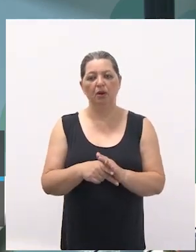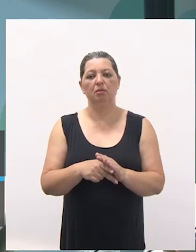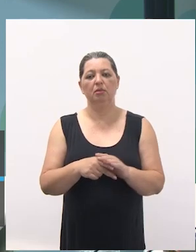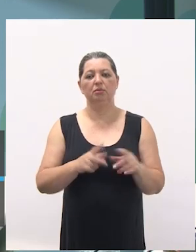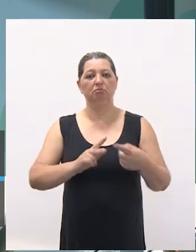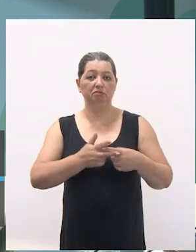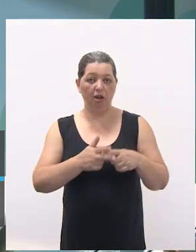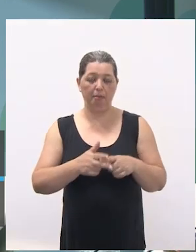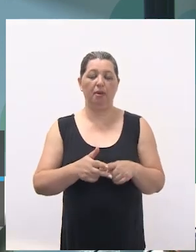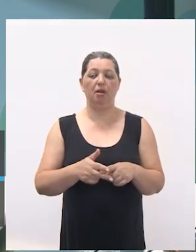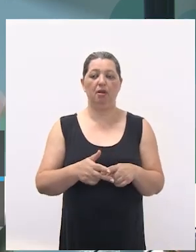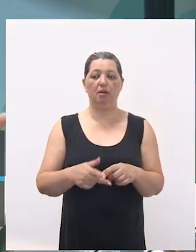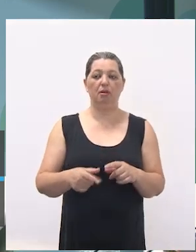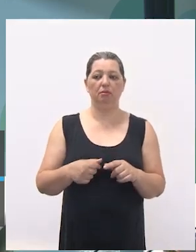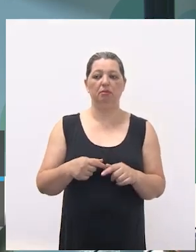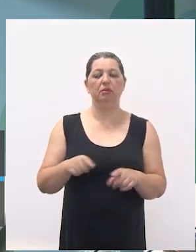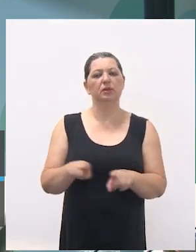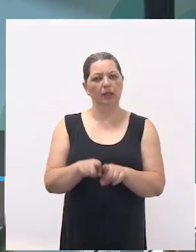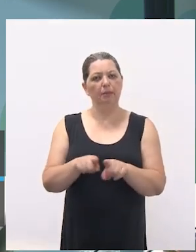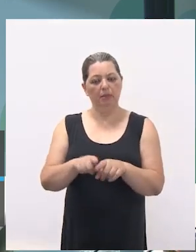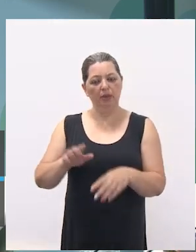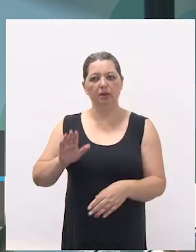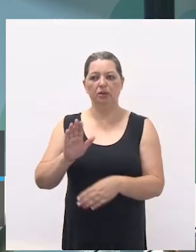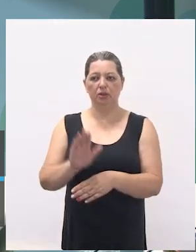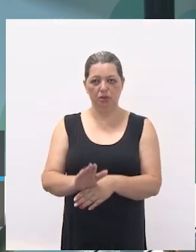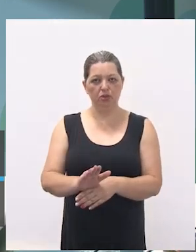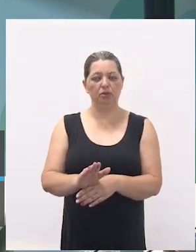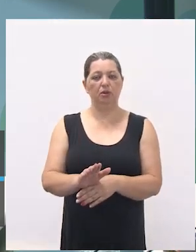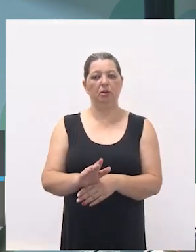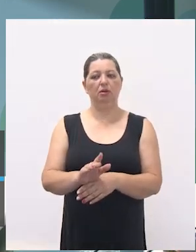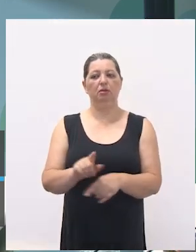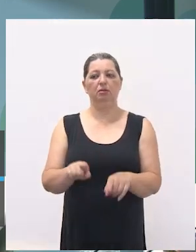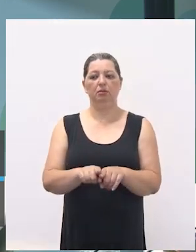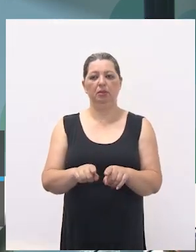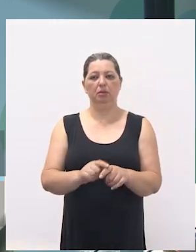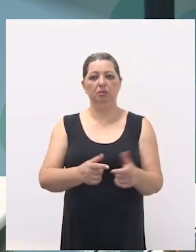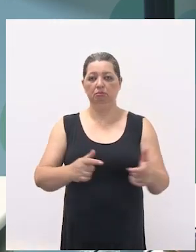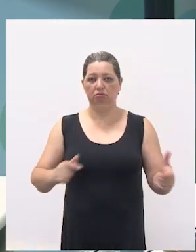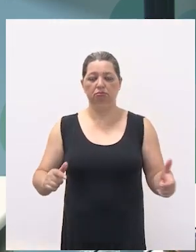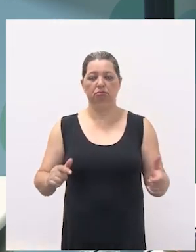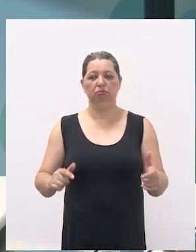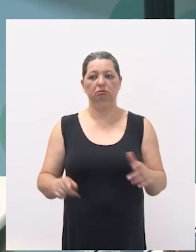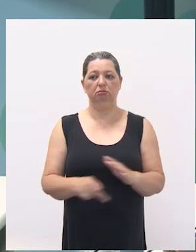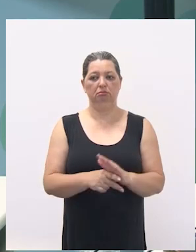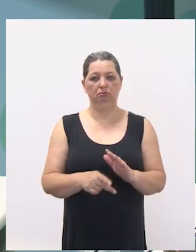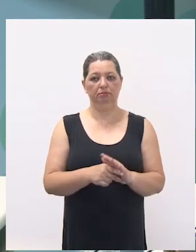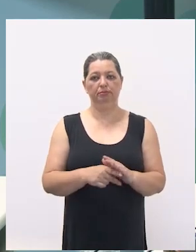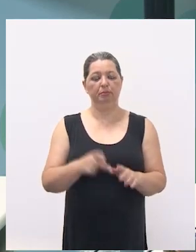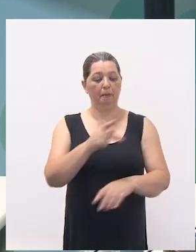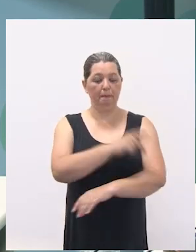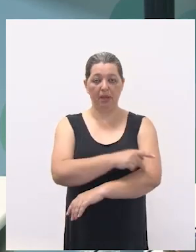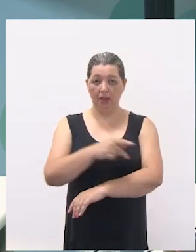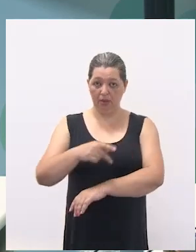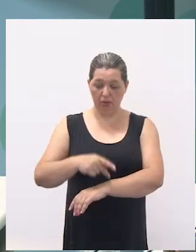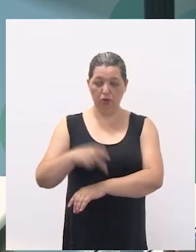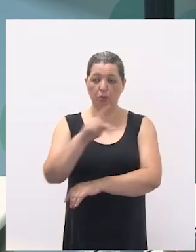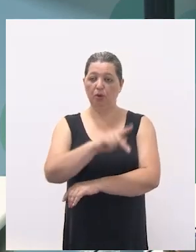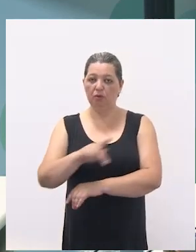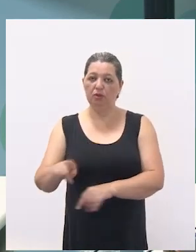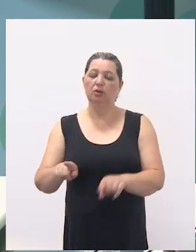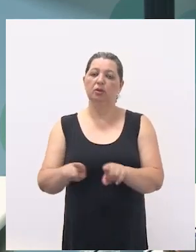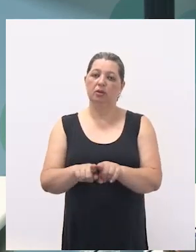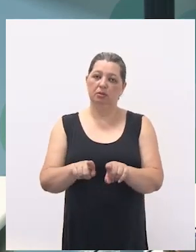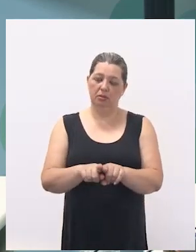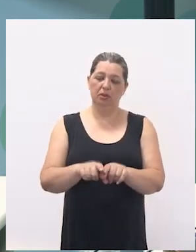de certa forma, aumentar, né, esse repertório, né, como ferramenta pedagógica para os professores aí estarem